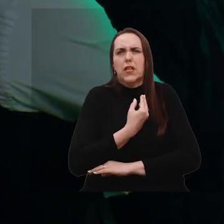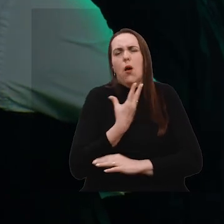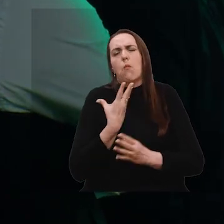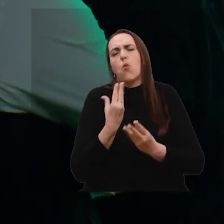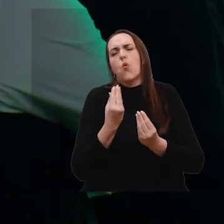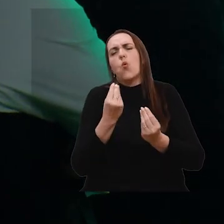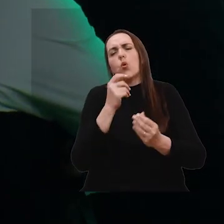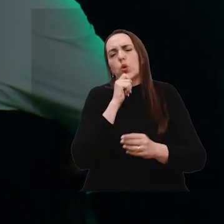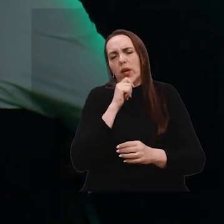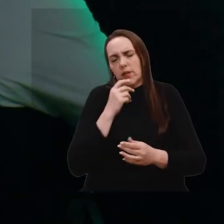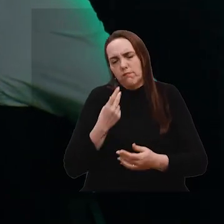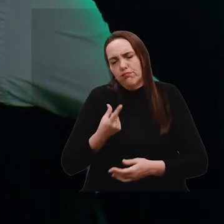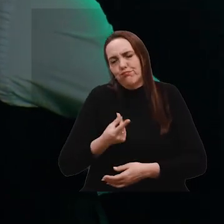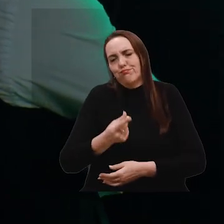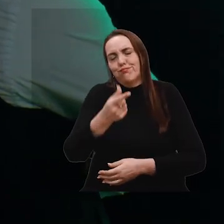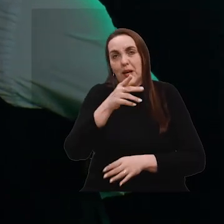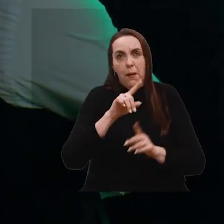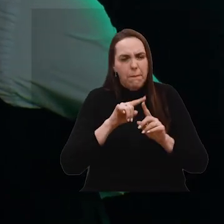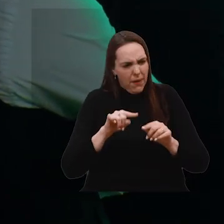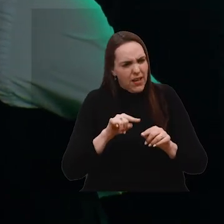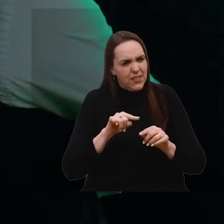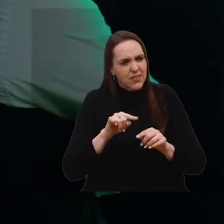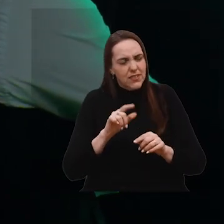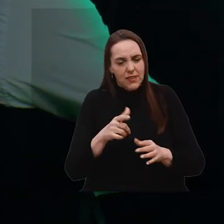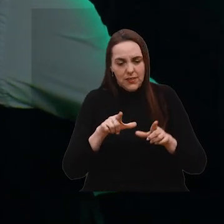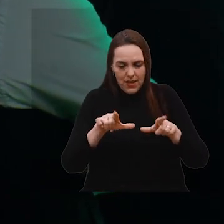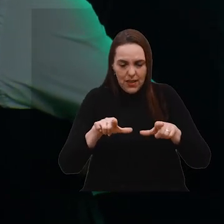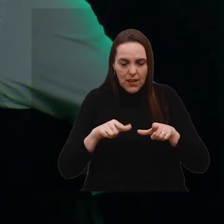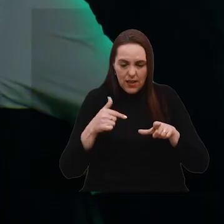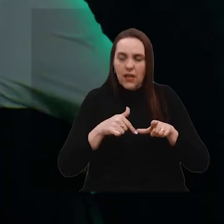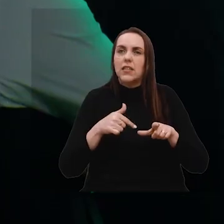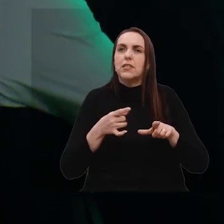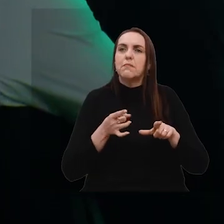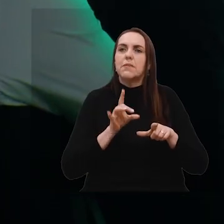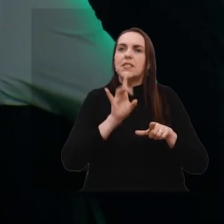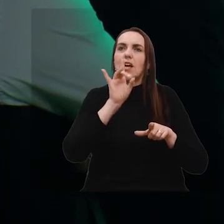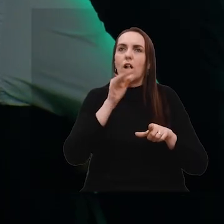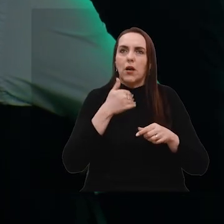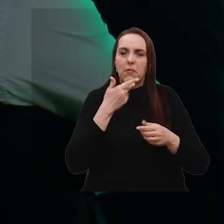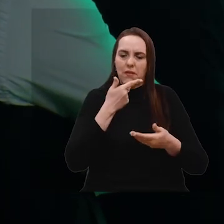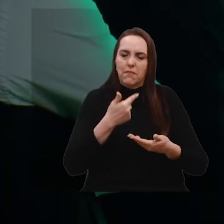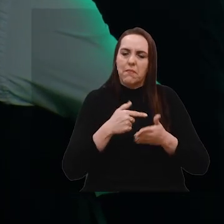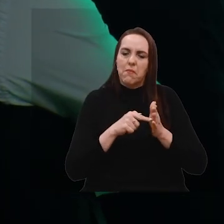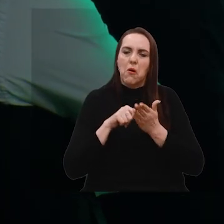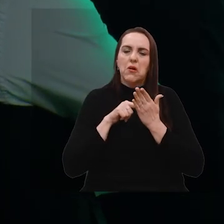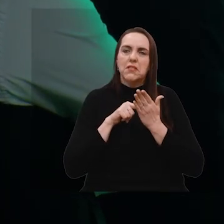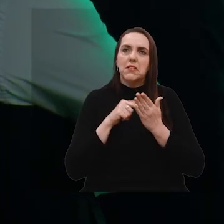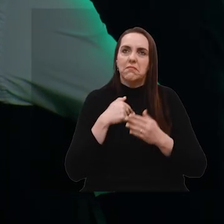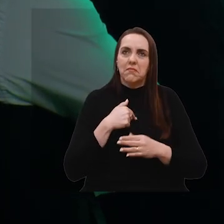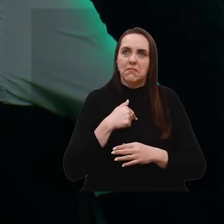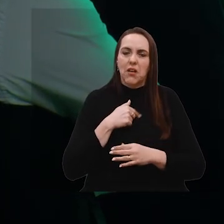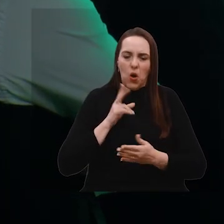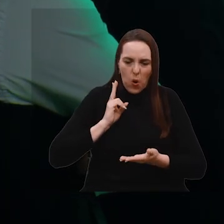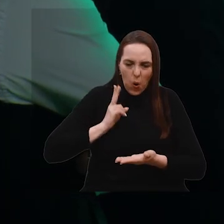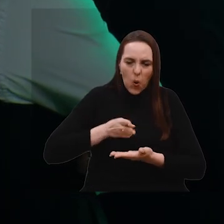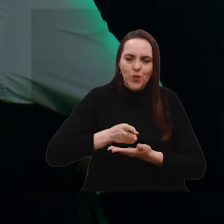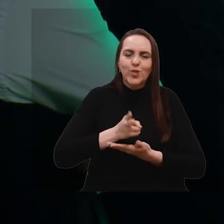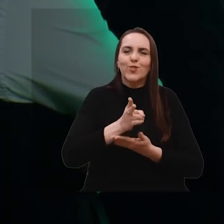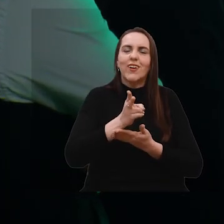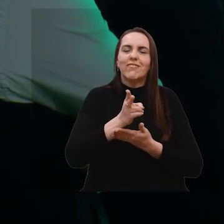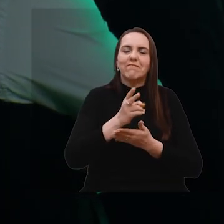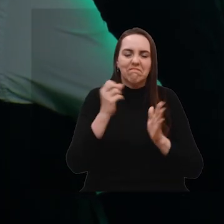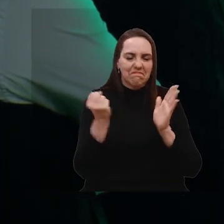venci na vida, né? Tenho muito chão para percorrer. Mas que essa comenda, em especial, ela me diz